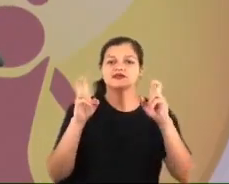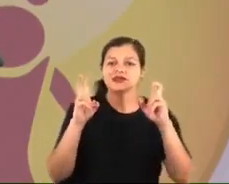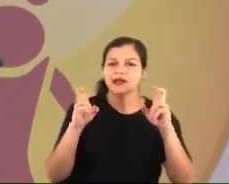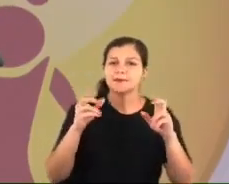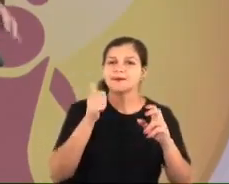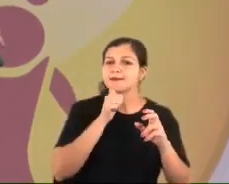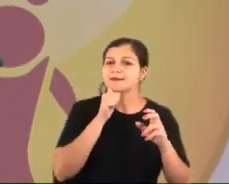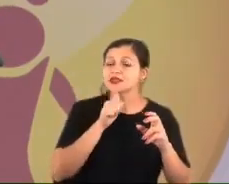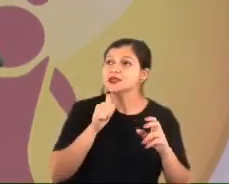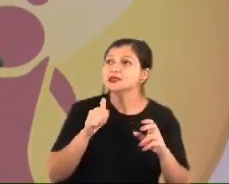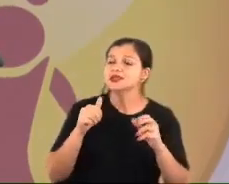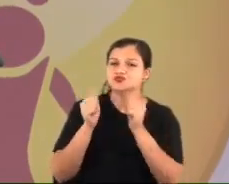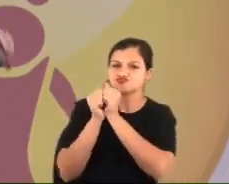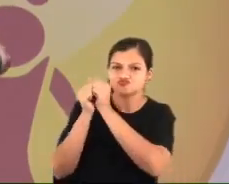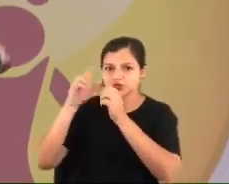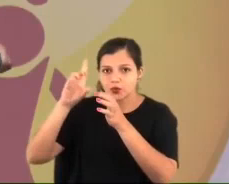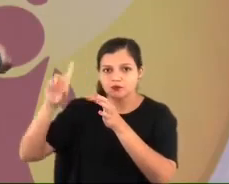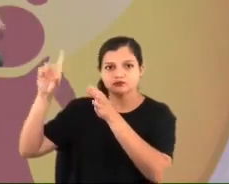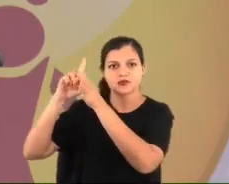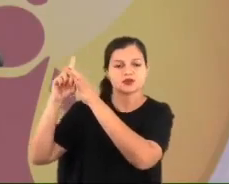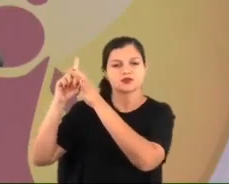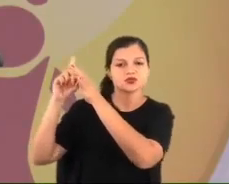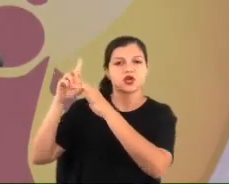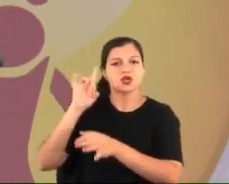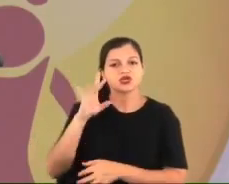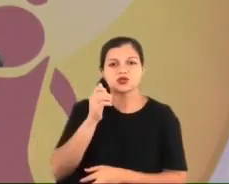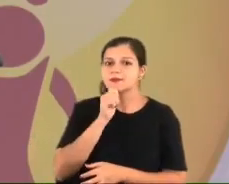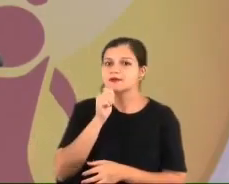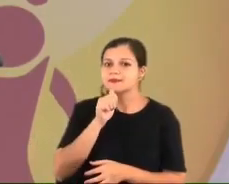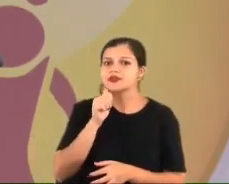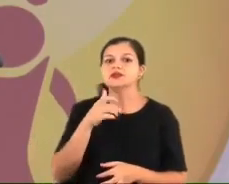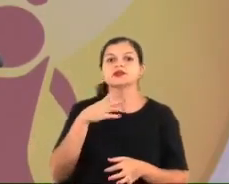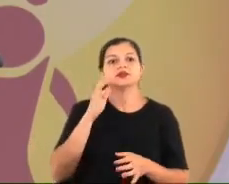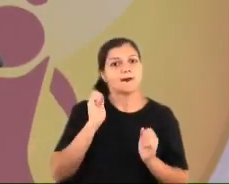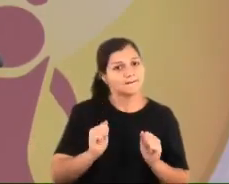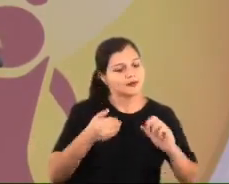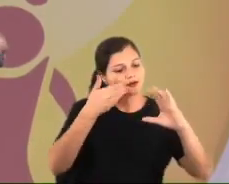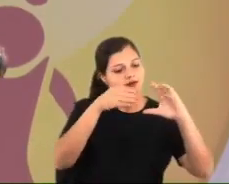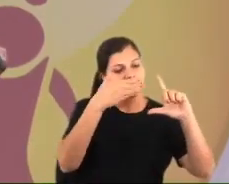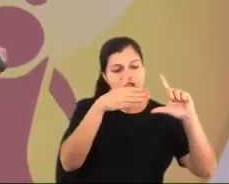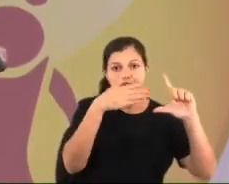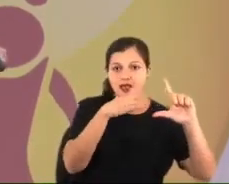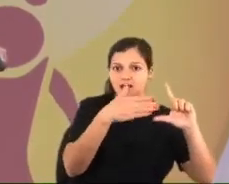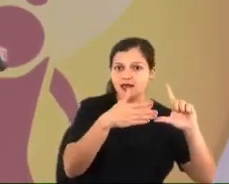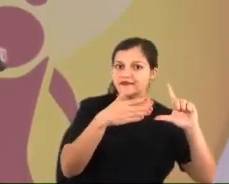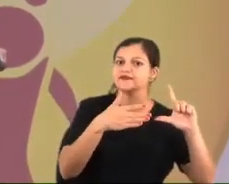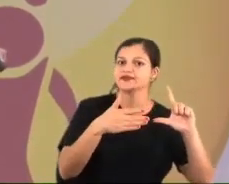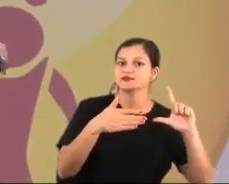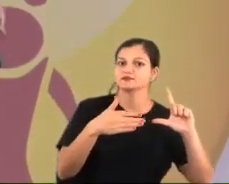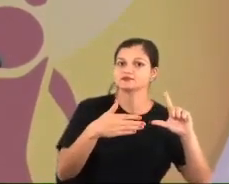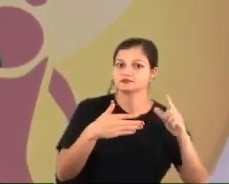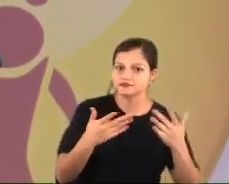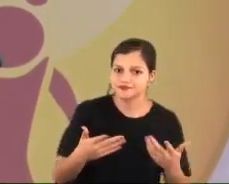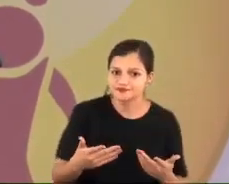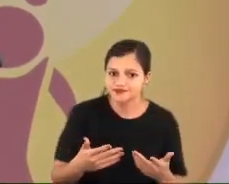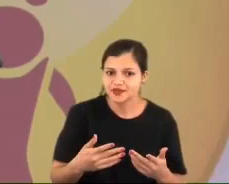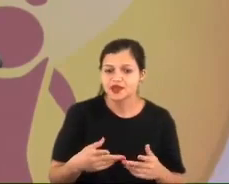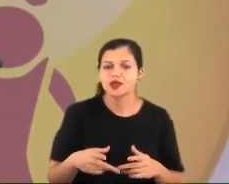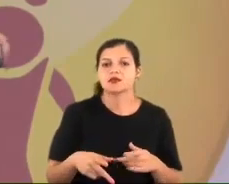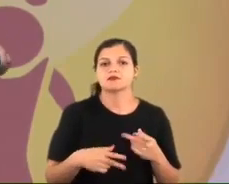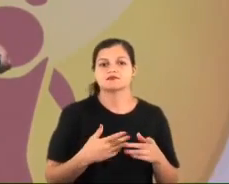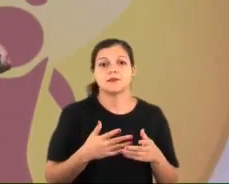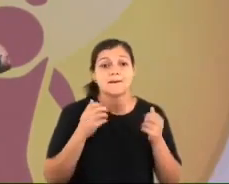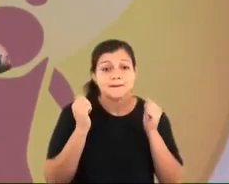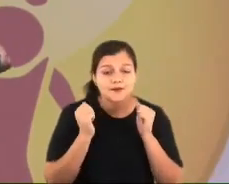na internet para outras e outras pessoas poderem também ser cuidadas por um pastor, poderem ter um